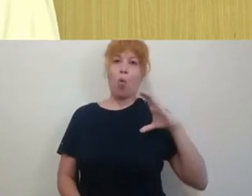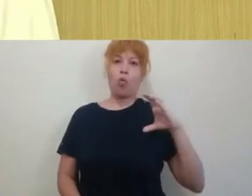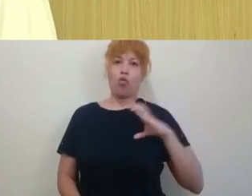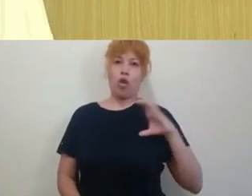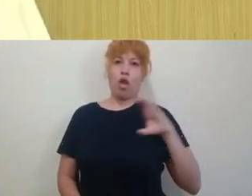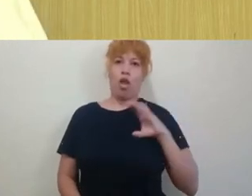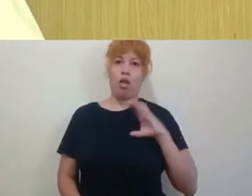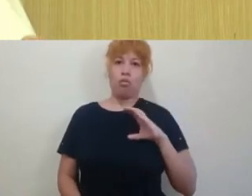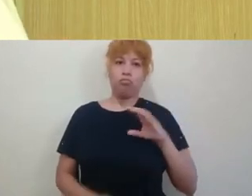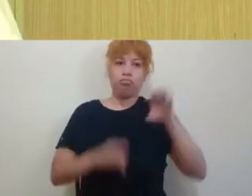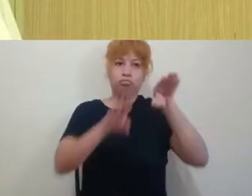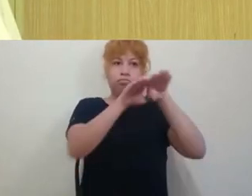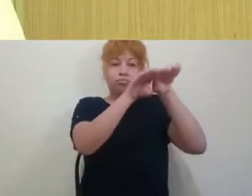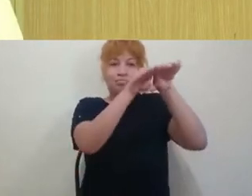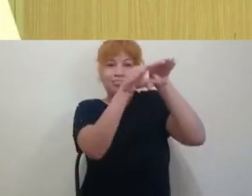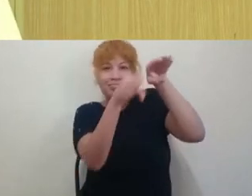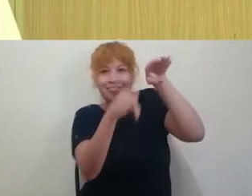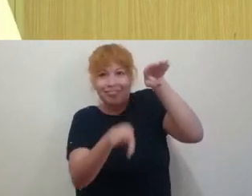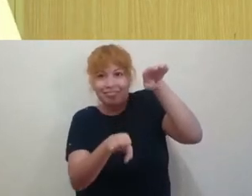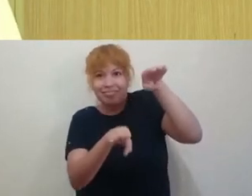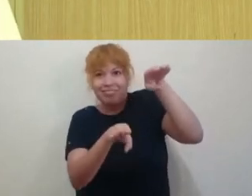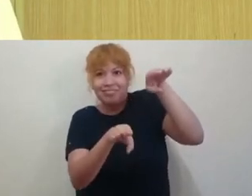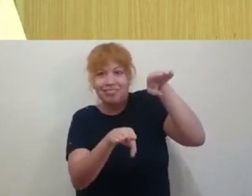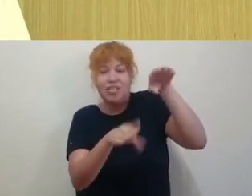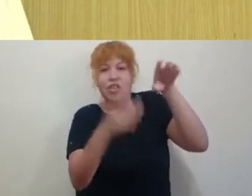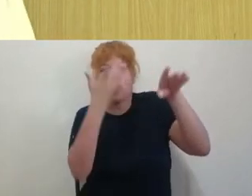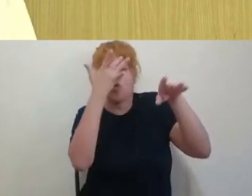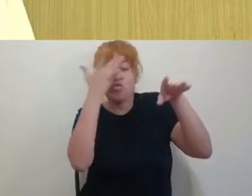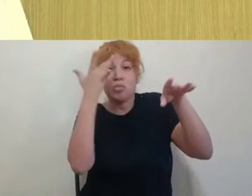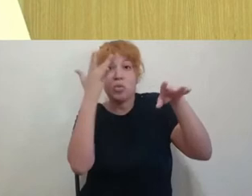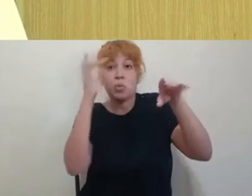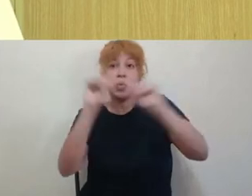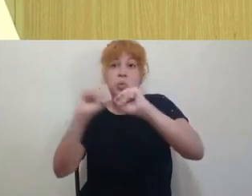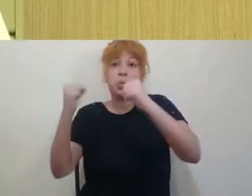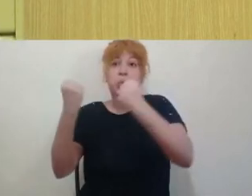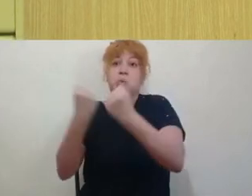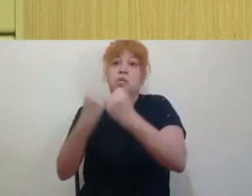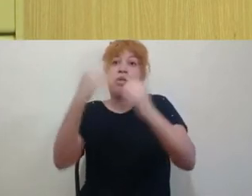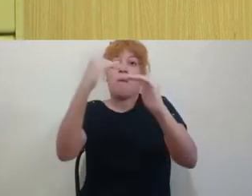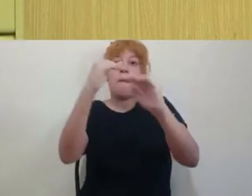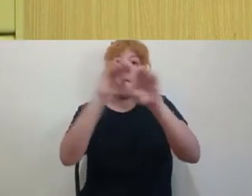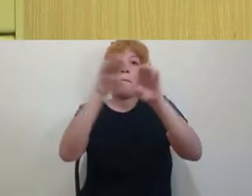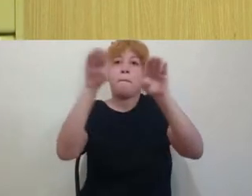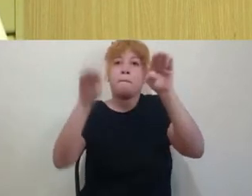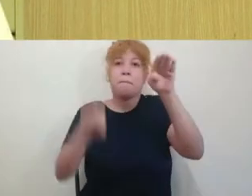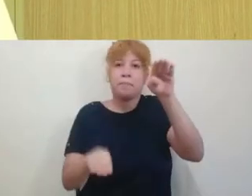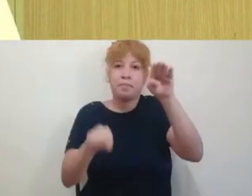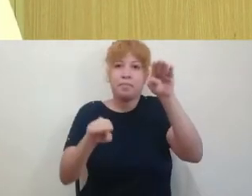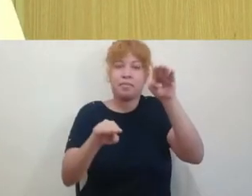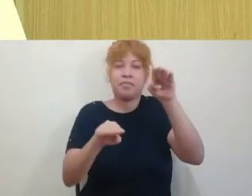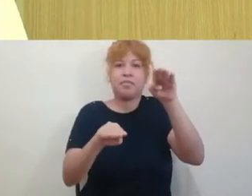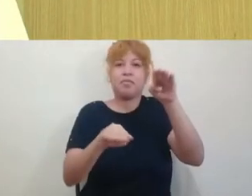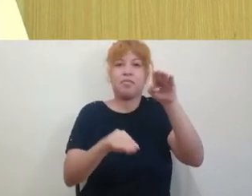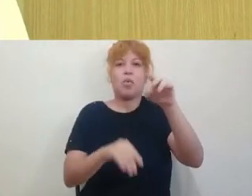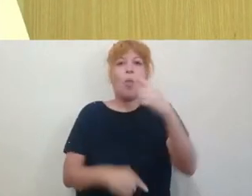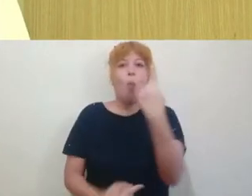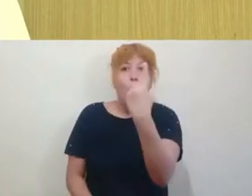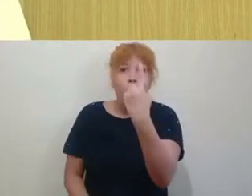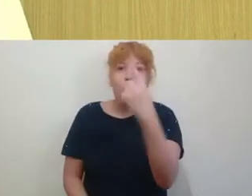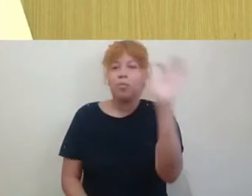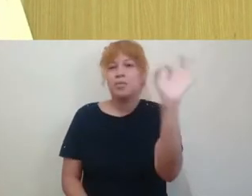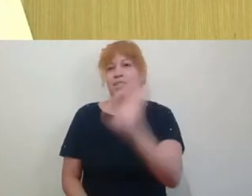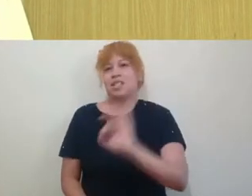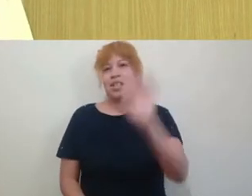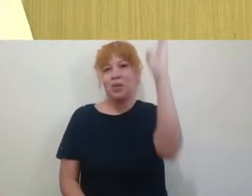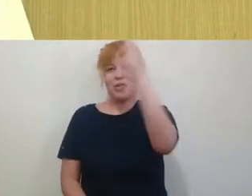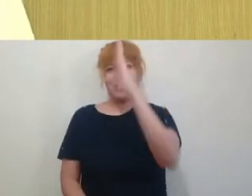altos montes e muitos buracos. E, infelizmente, a cultura que tenta se estabelecer para as